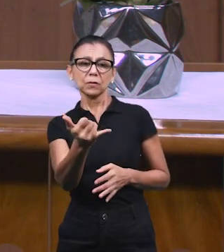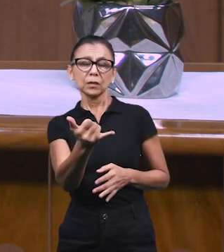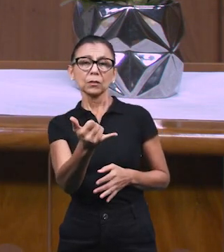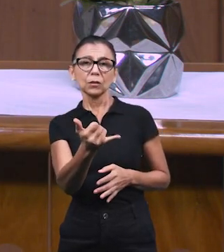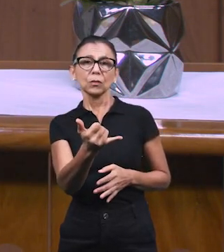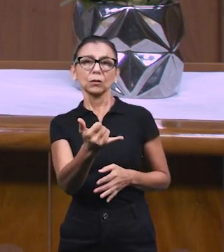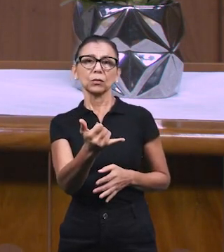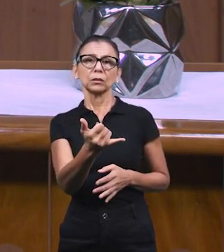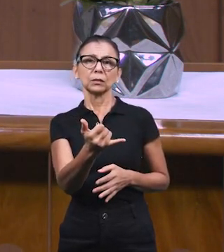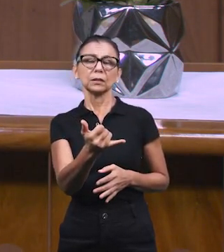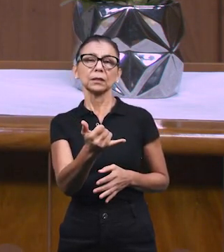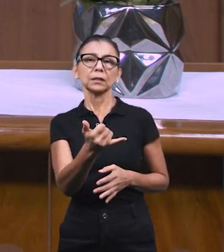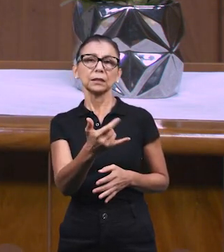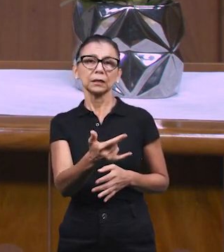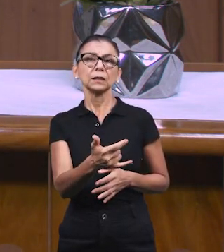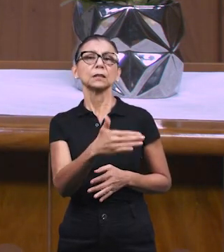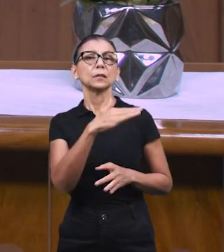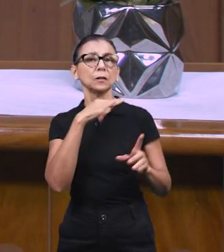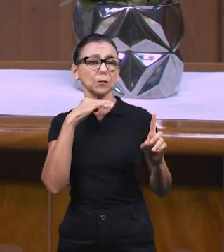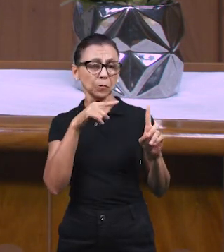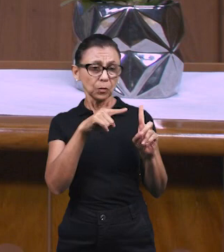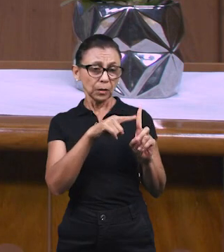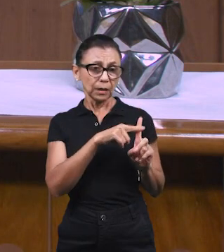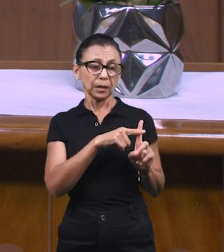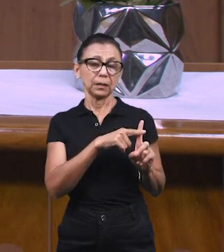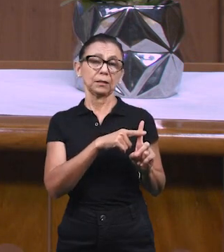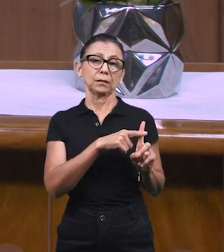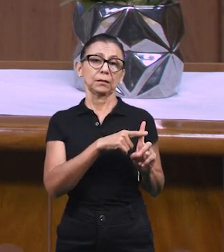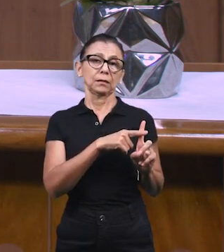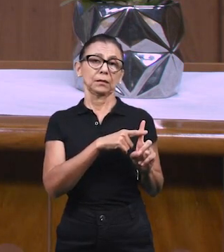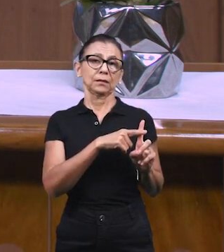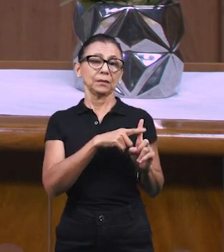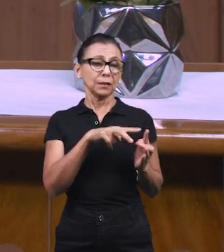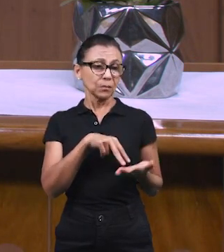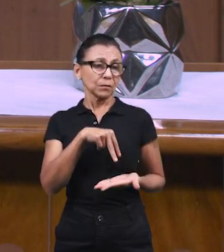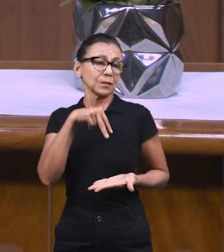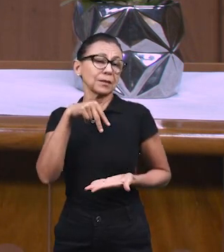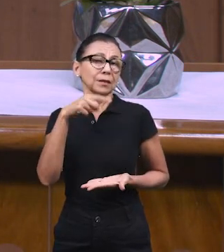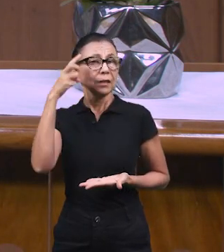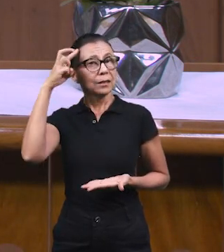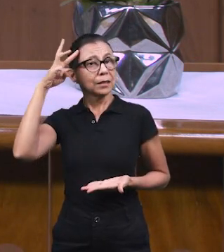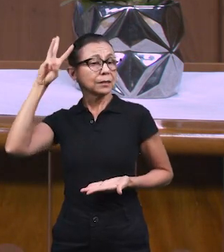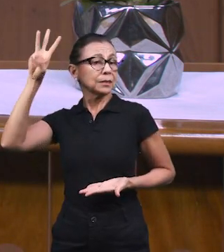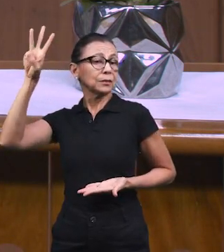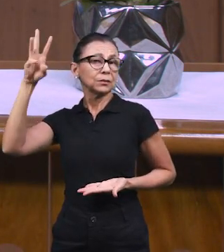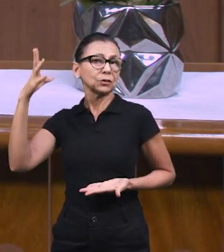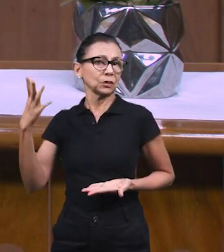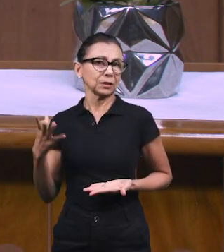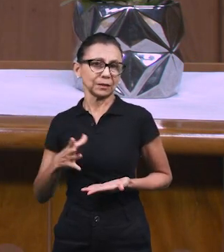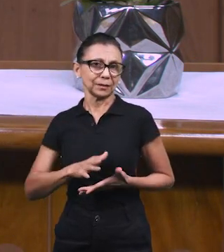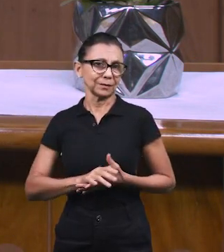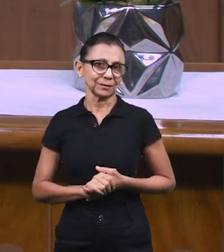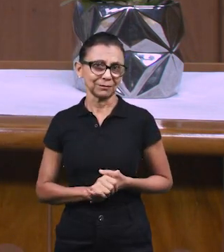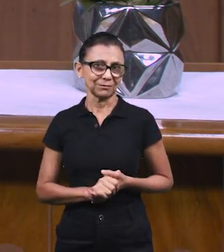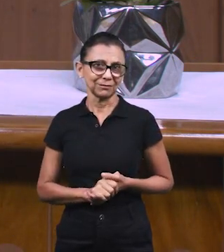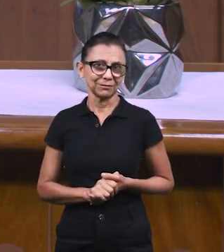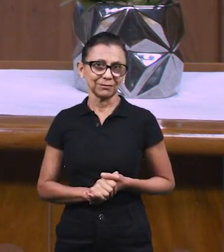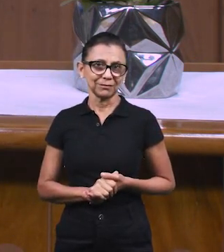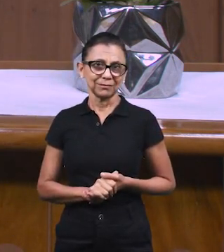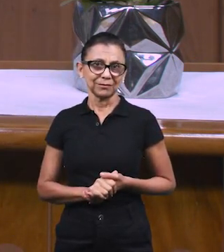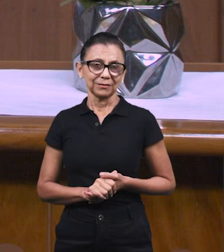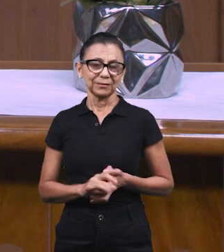Testamento profetizava a respeito de Jesus, a respeito de vários detalhes acerca da vida